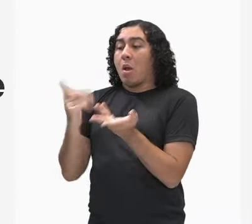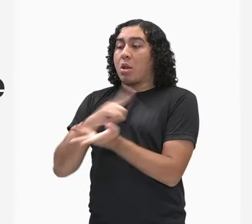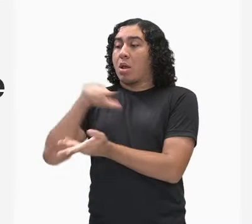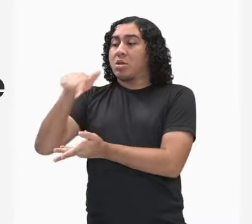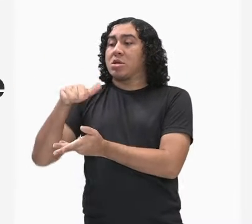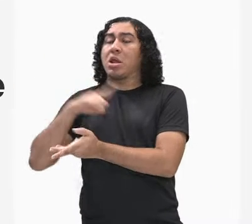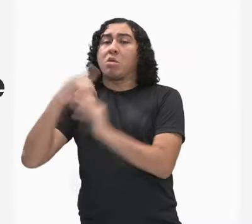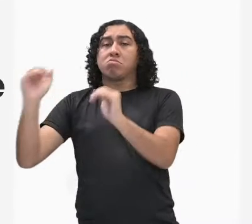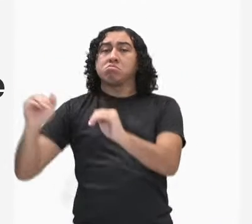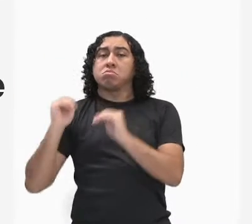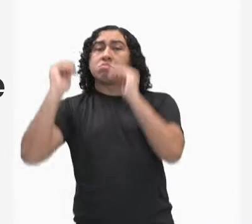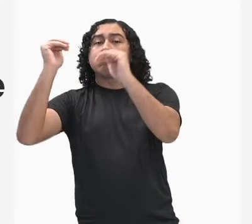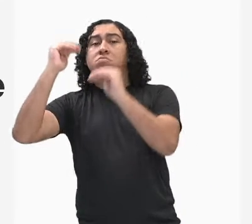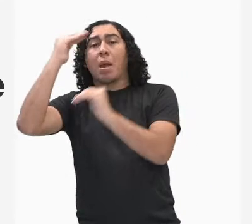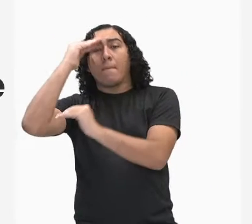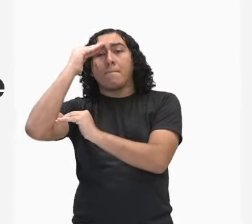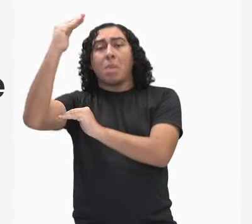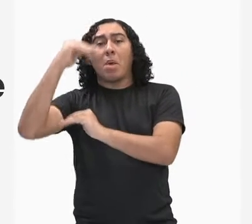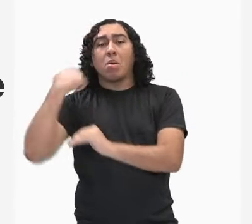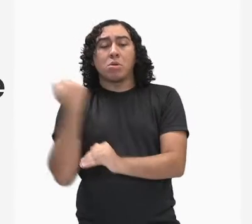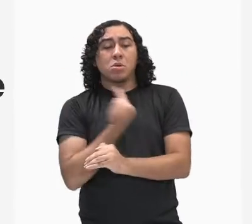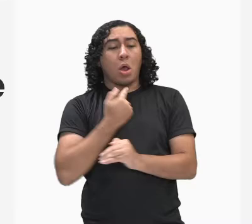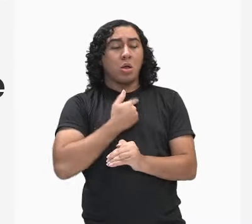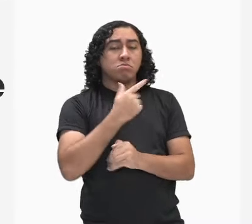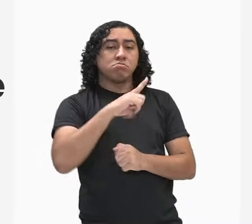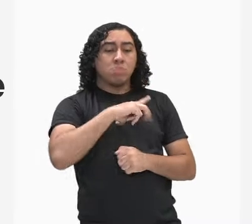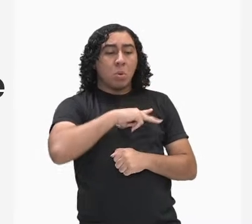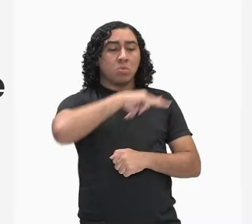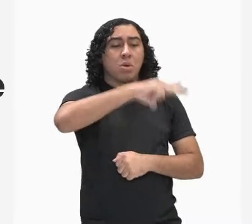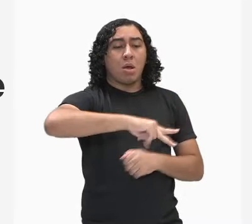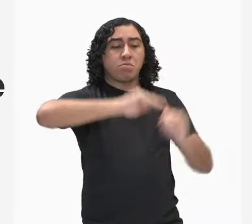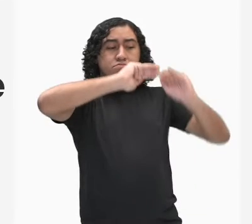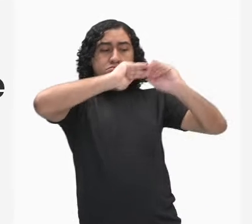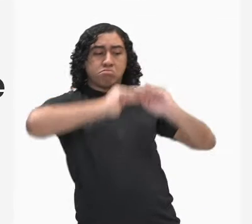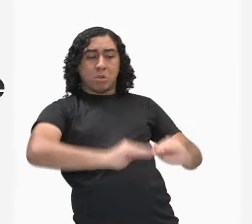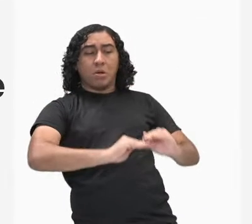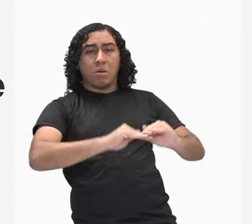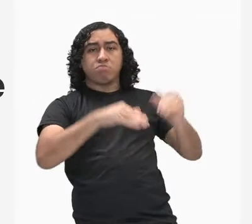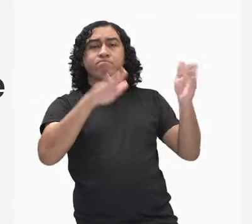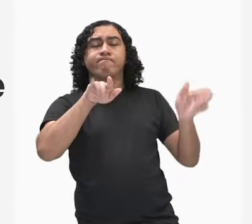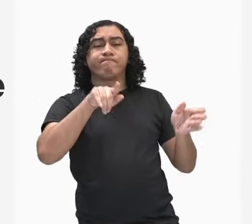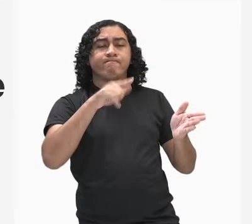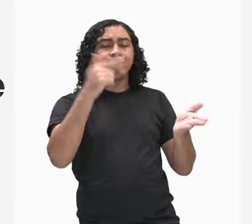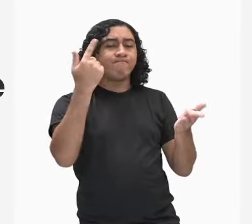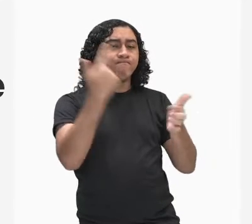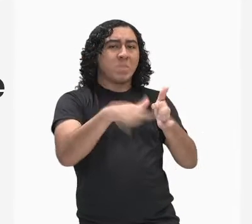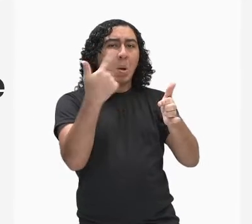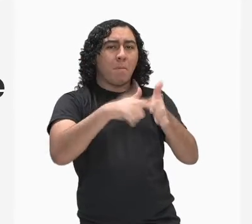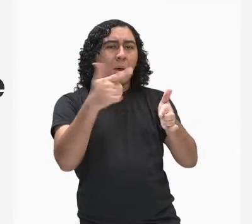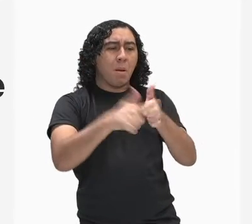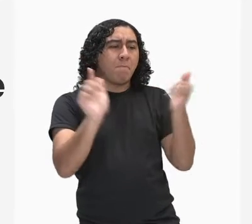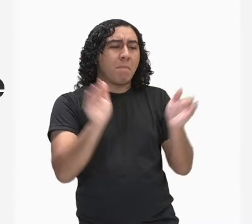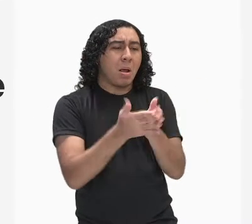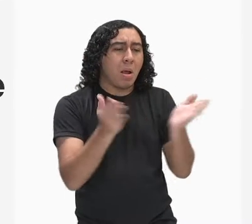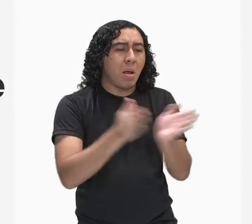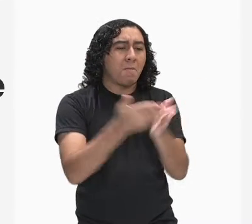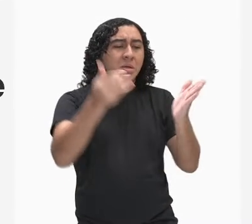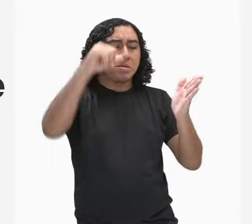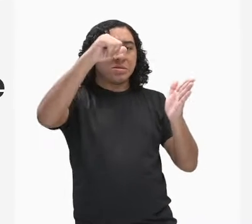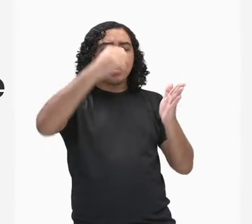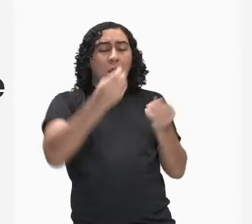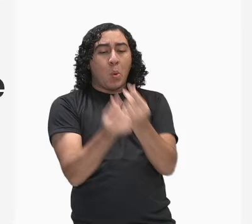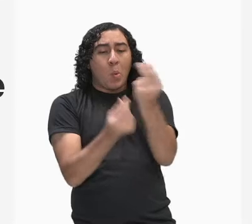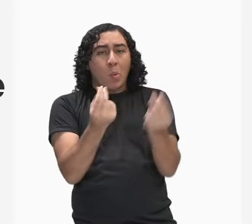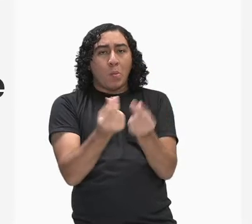sede do governo e nós aqui, né, problemas de crise econômica, toda essa situação, e eles então